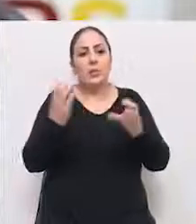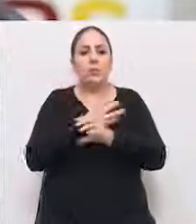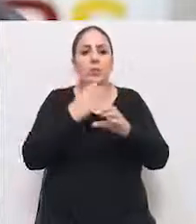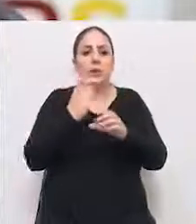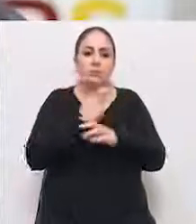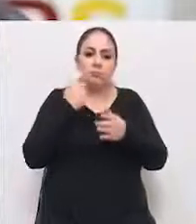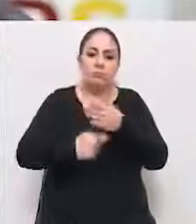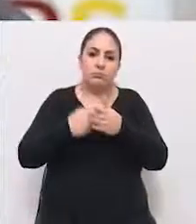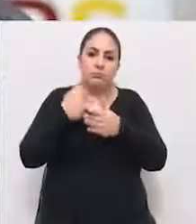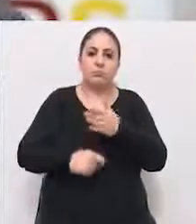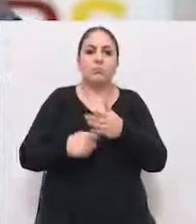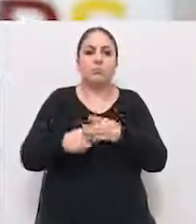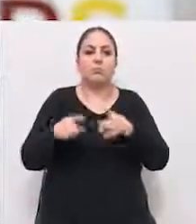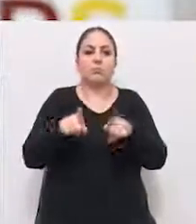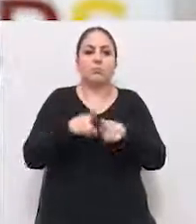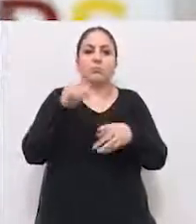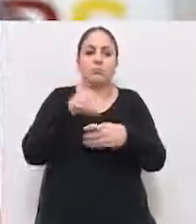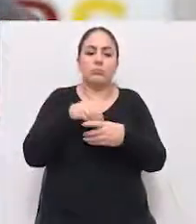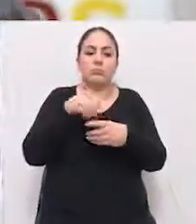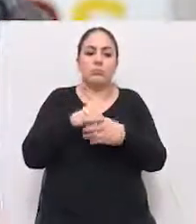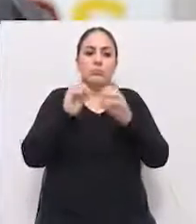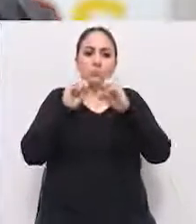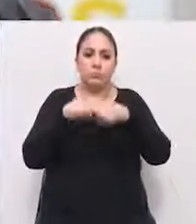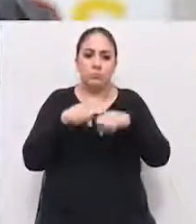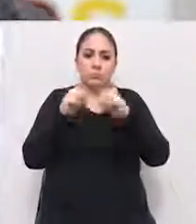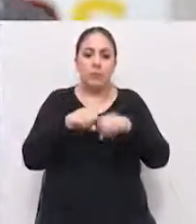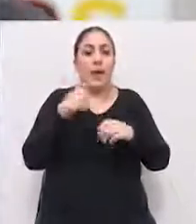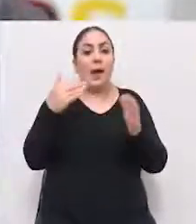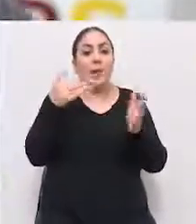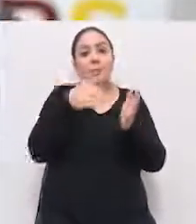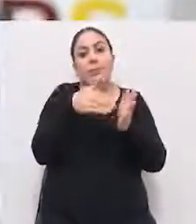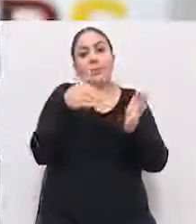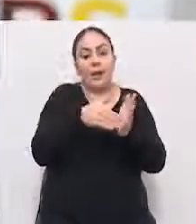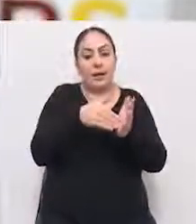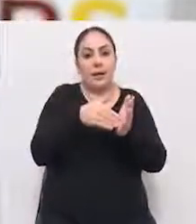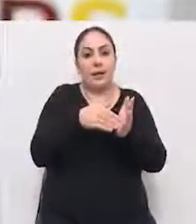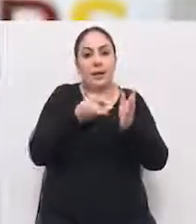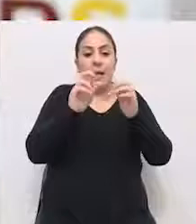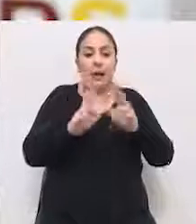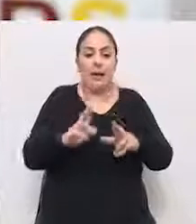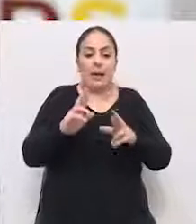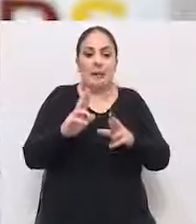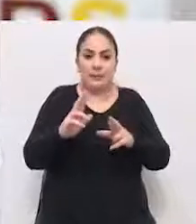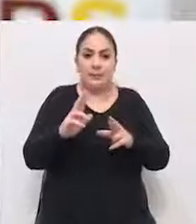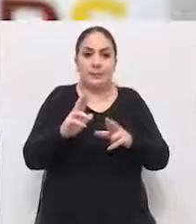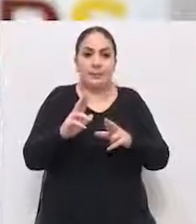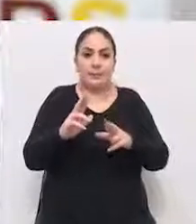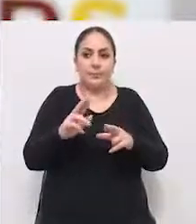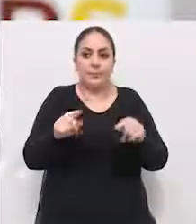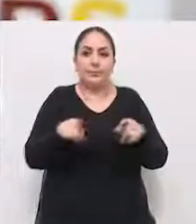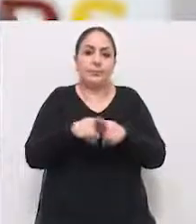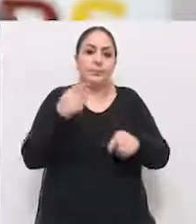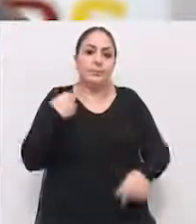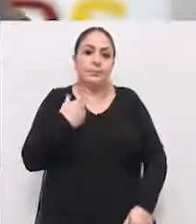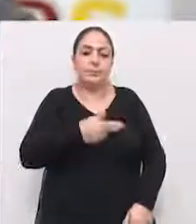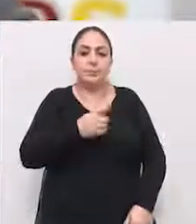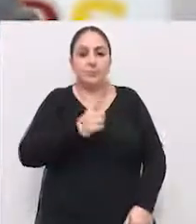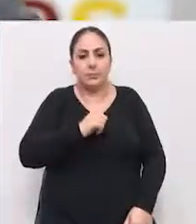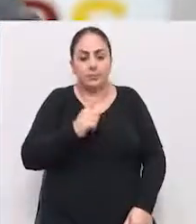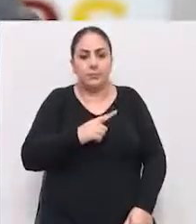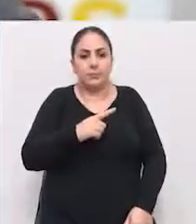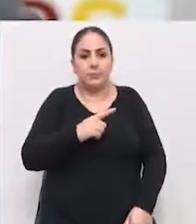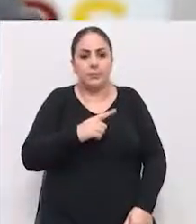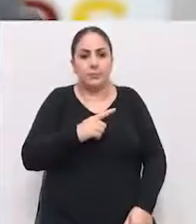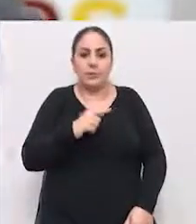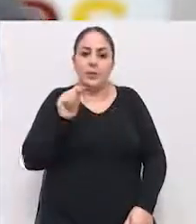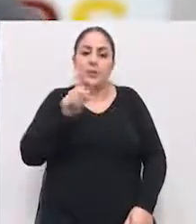ações integradas, conjuntas, desde dentro do sistema penitenciário até a área externa, né? E nós